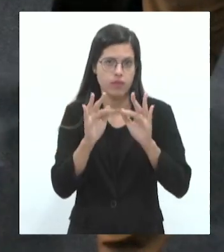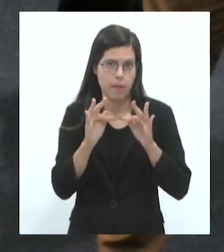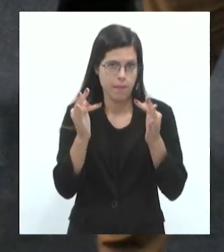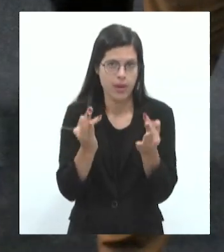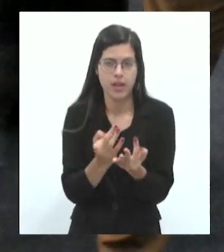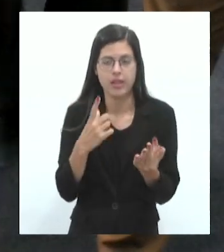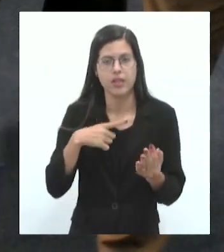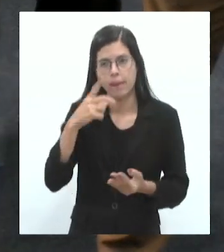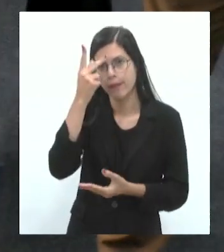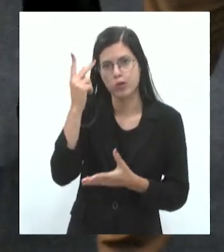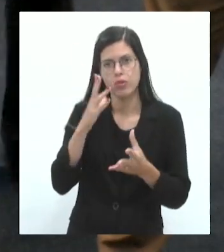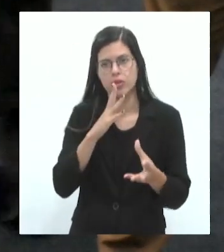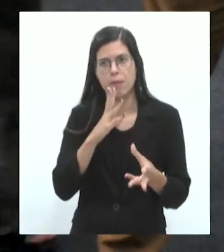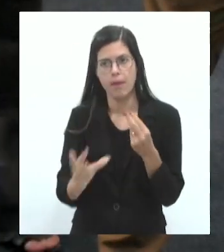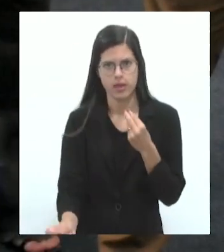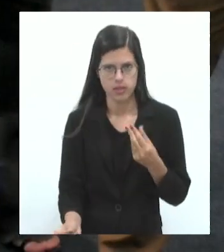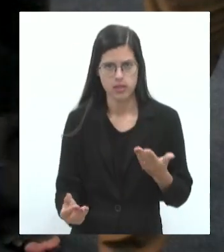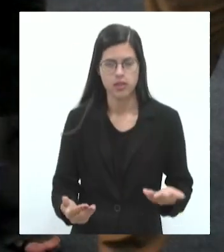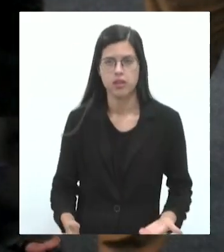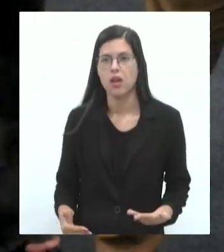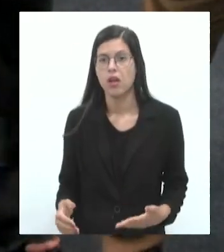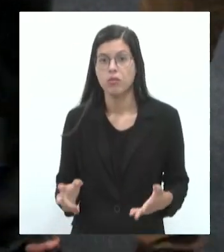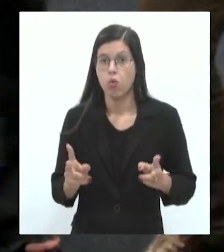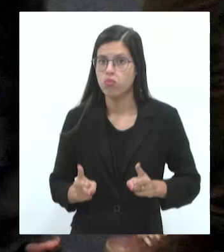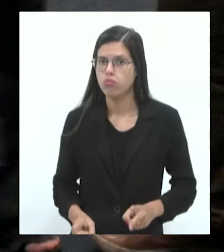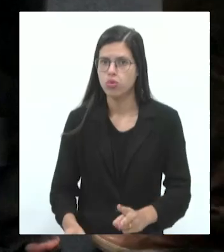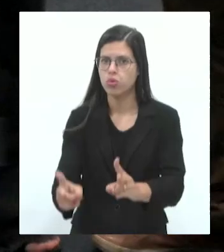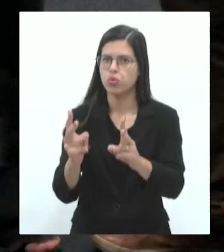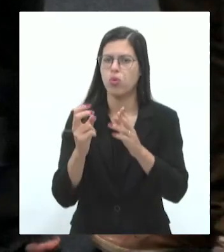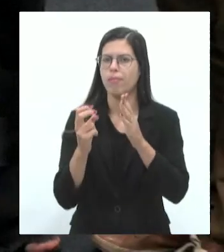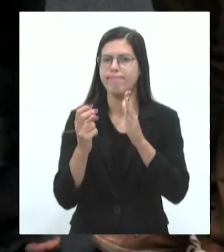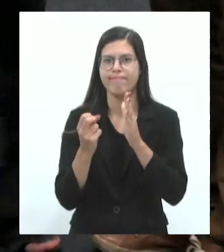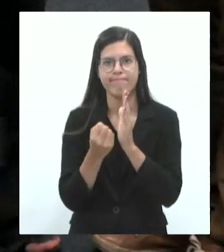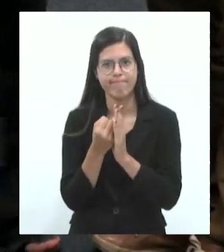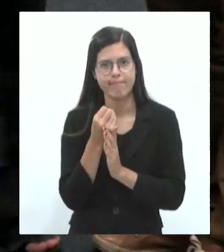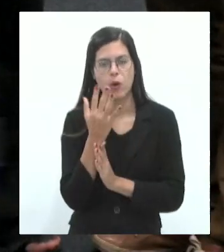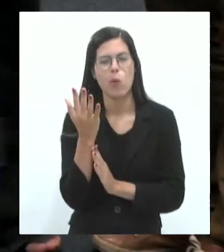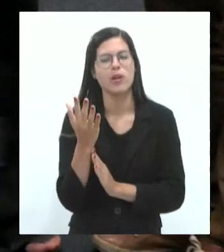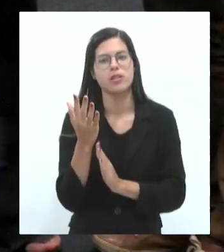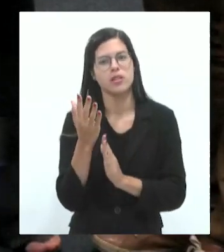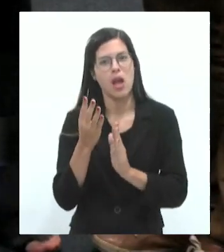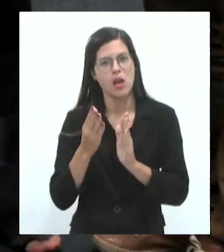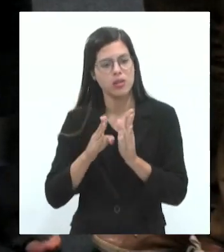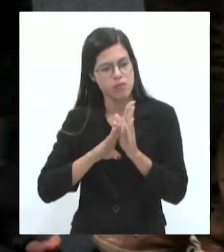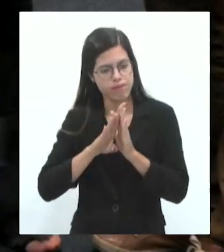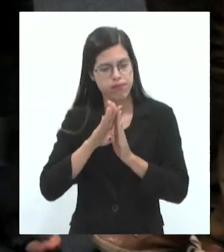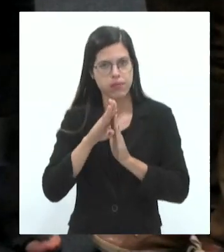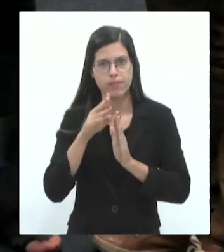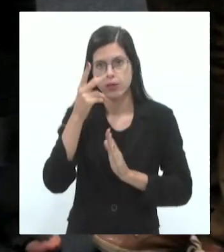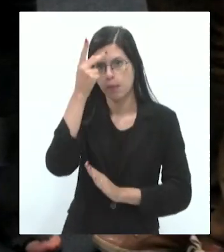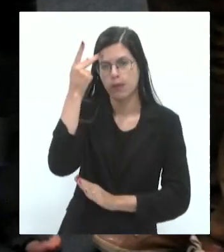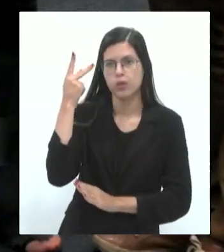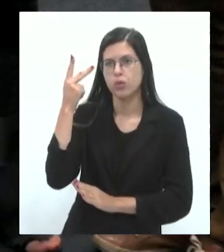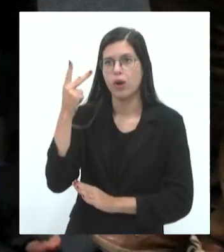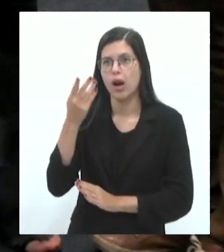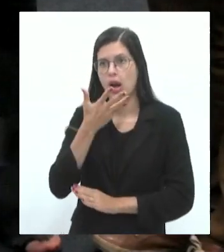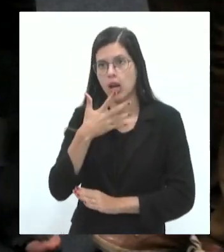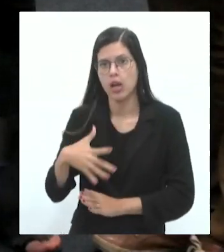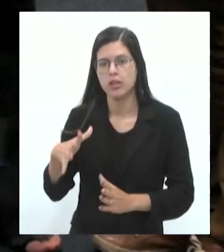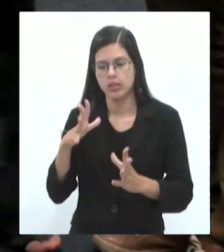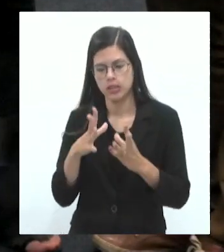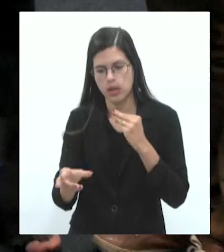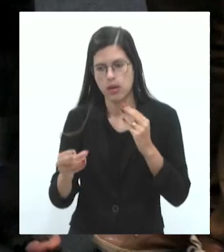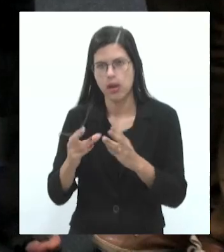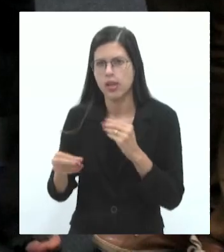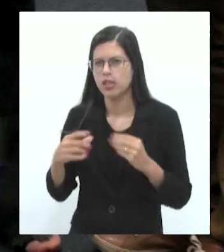algo muito corriqueiro e altíssimo número de pessoas, principalmente crianças desaparecidas. Nós temos o